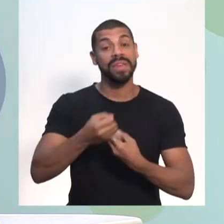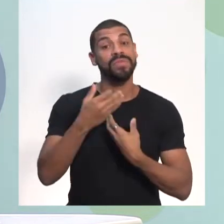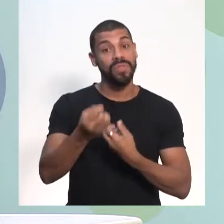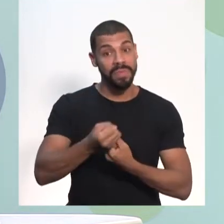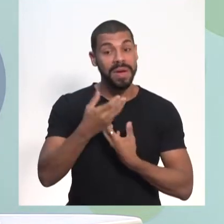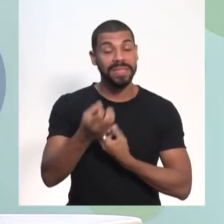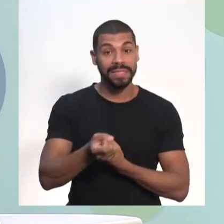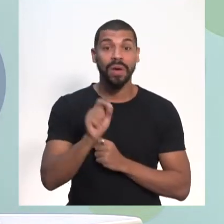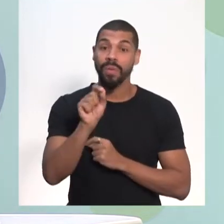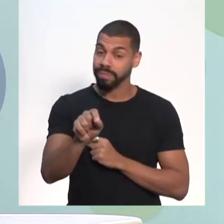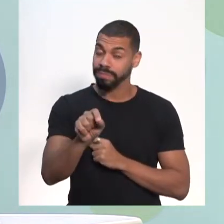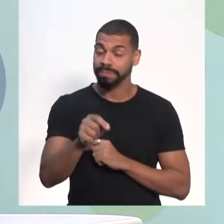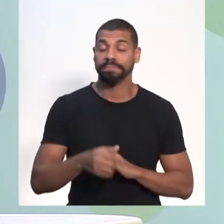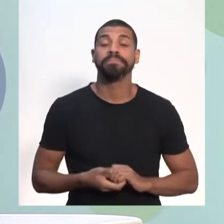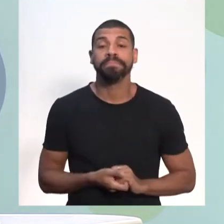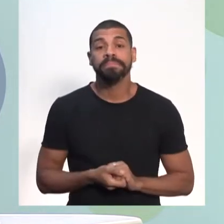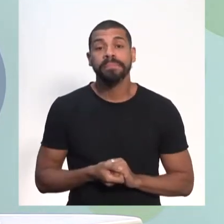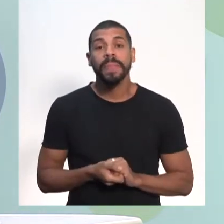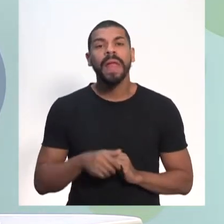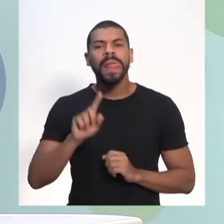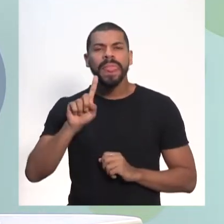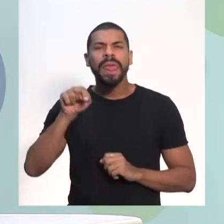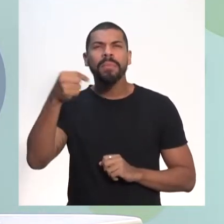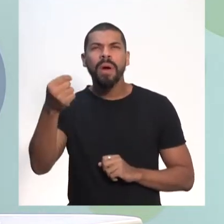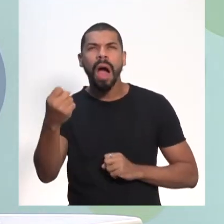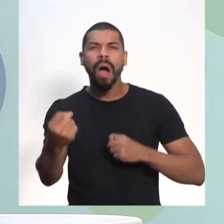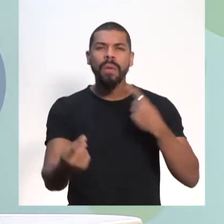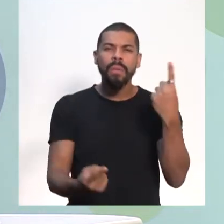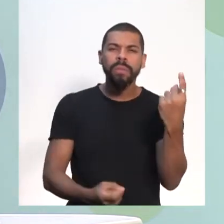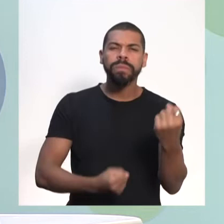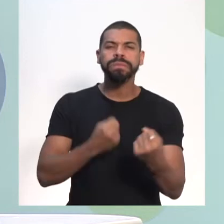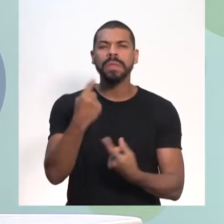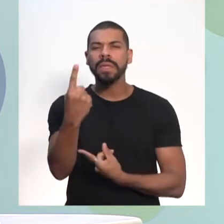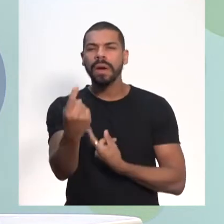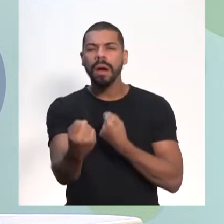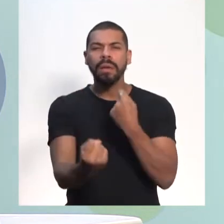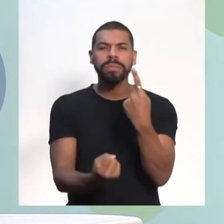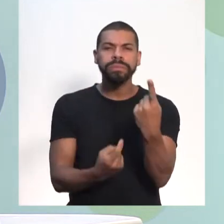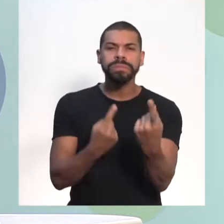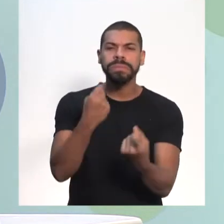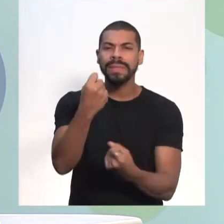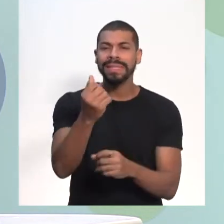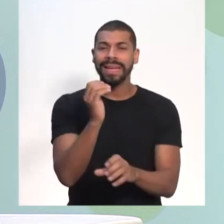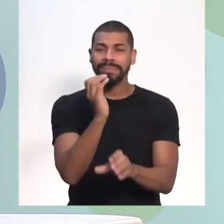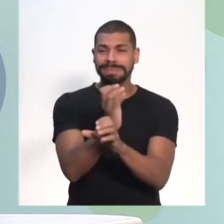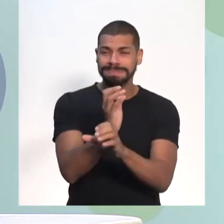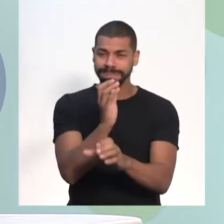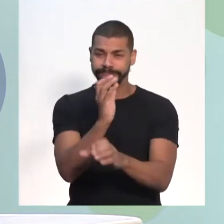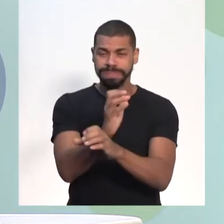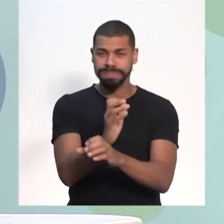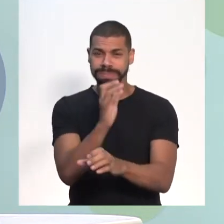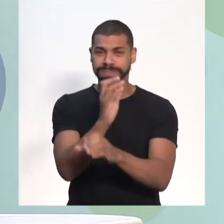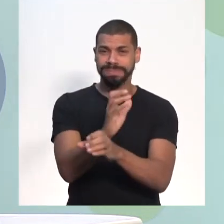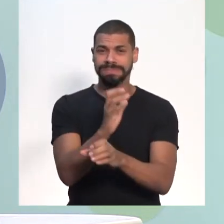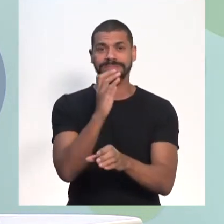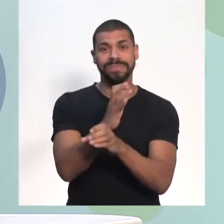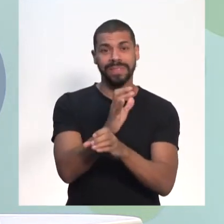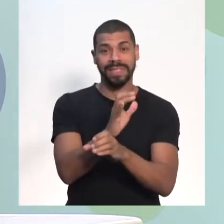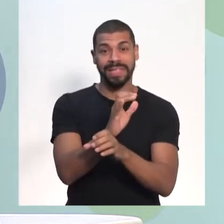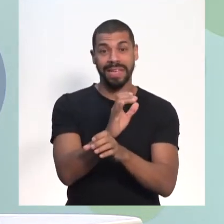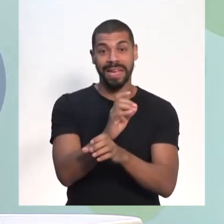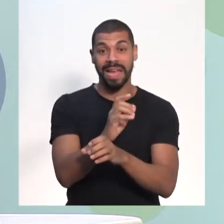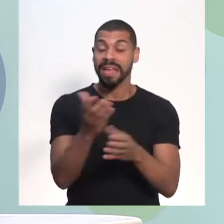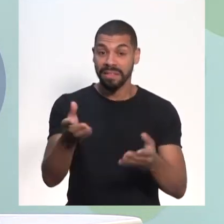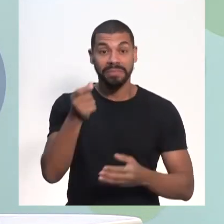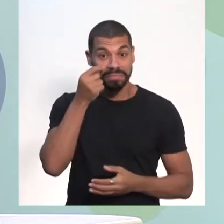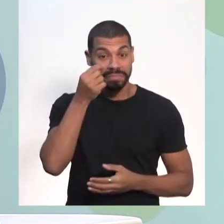era justamente essa. E depois algumas pessoas colocaram no chat que tinha travado, estava fora do ar, e nós tivemos a live aqui